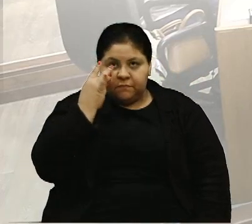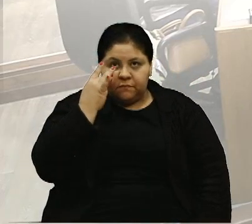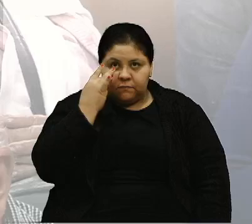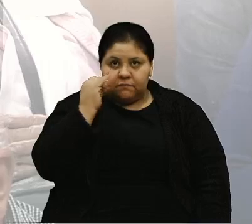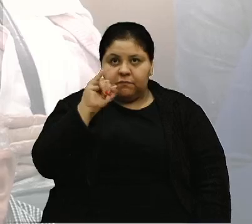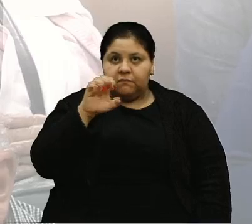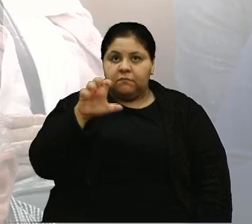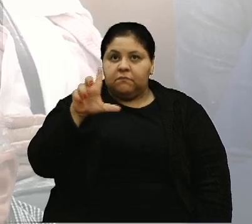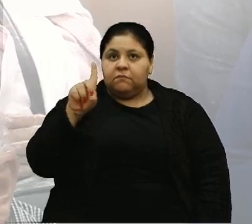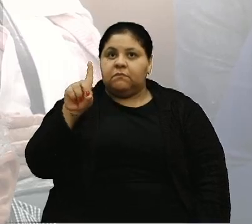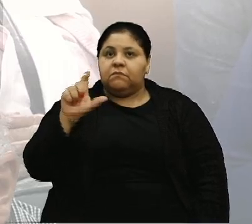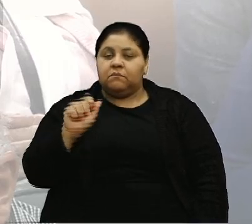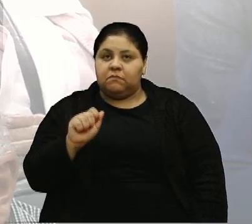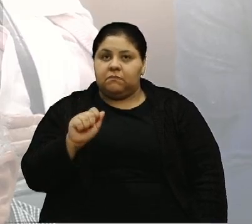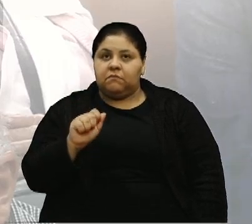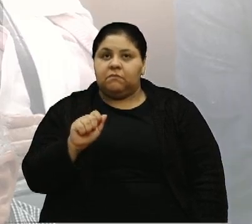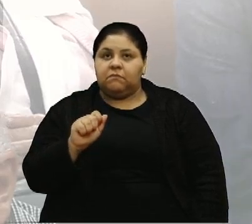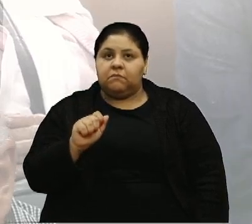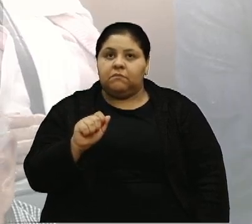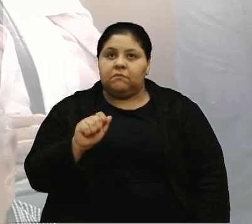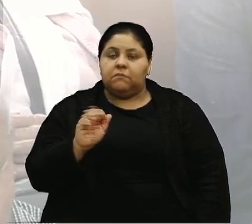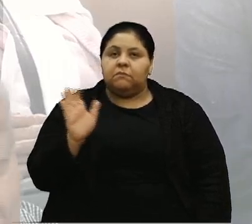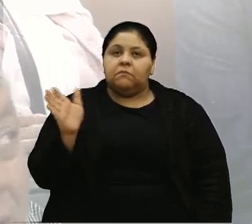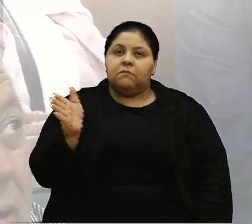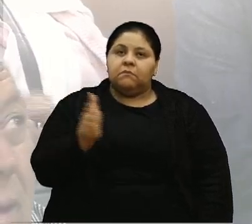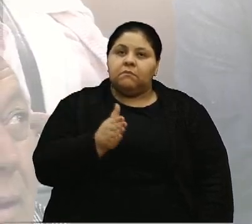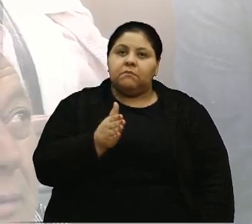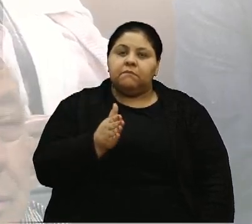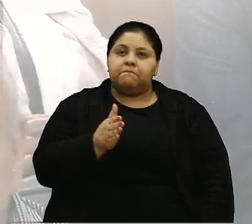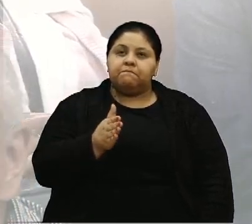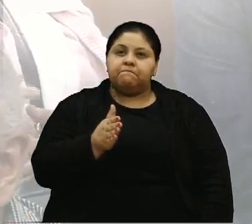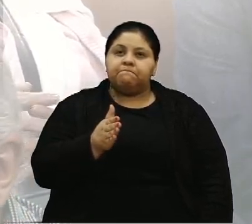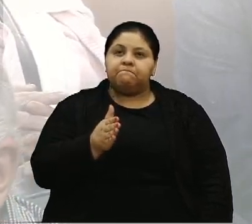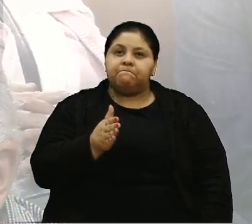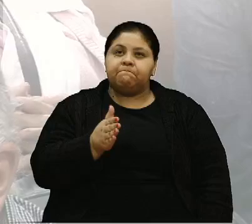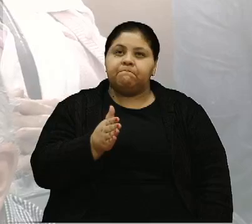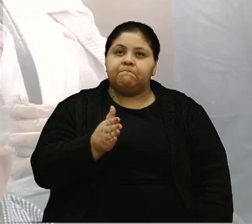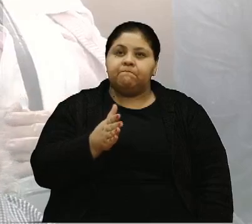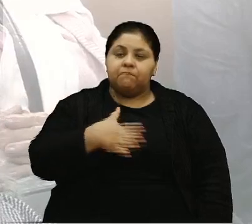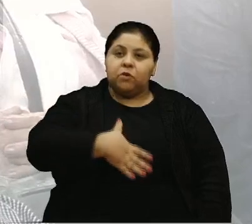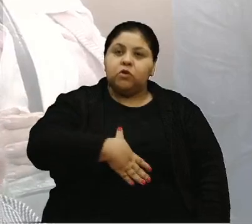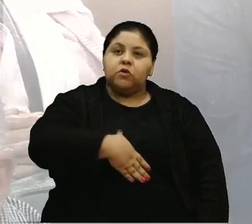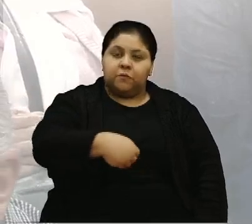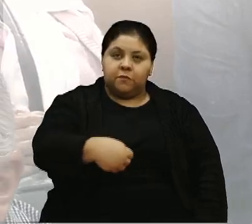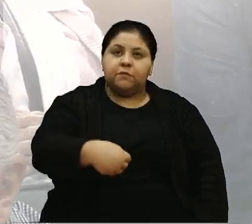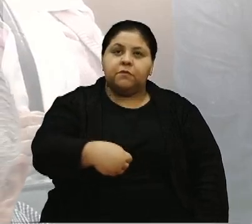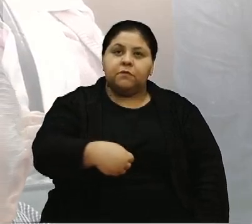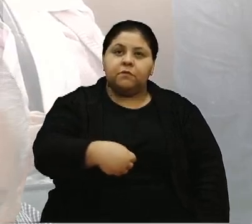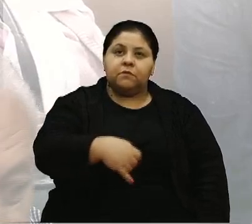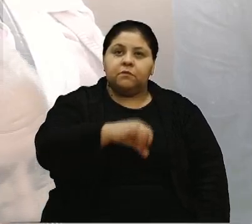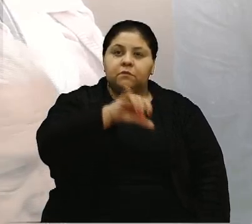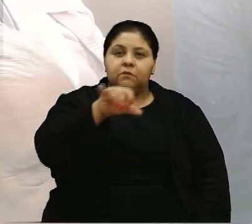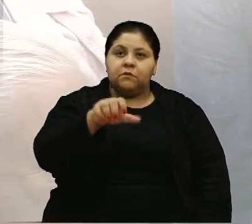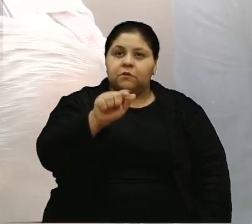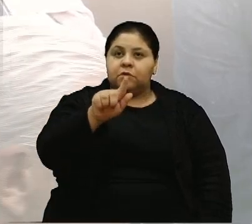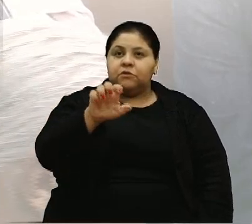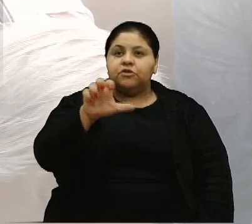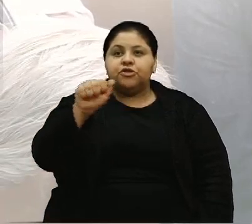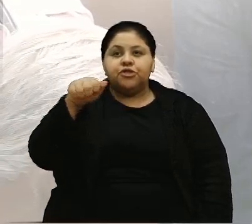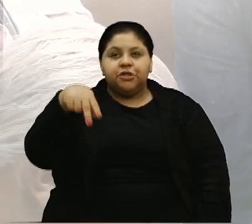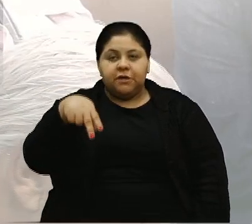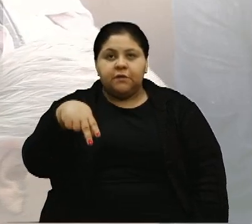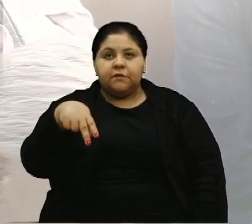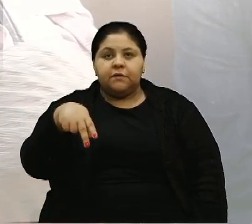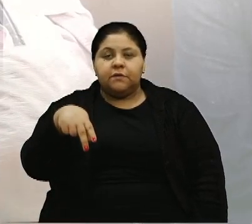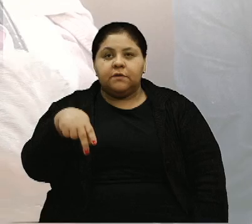Ieda Desorze Perassolo, está aqui, o seu filho, Giancarlo Perassolo,